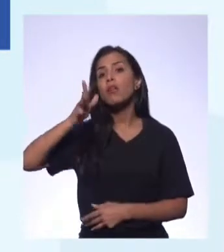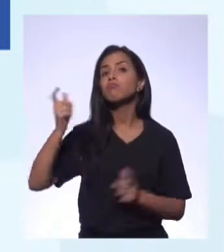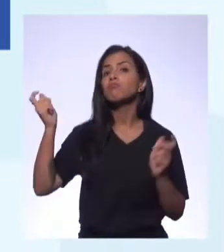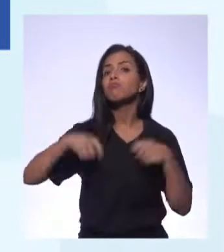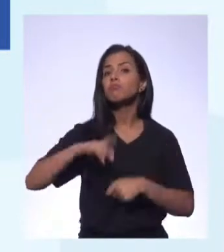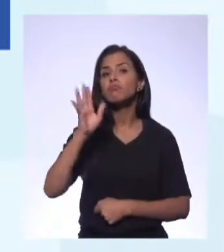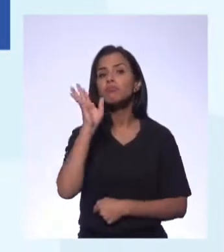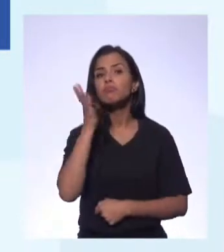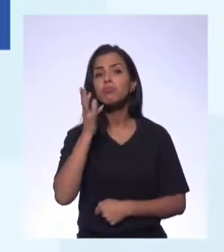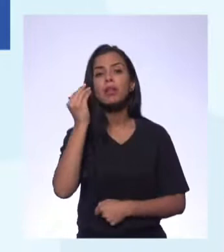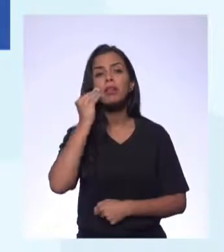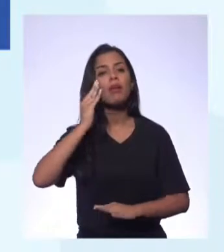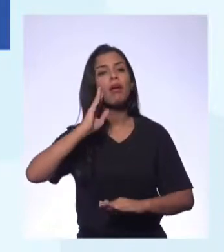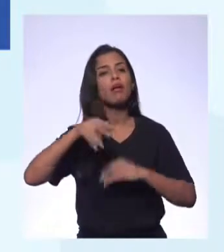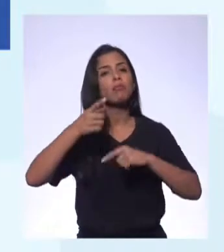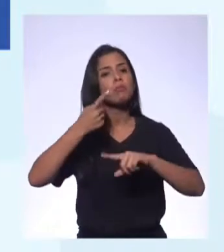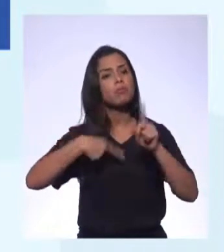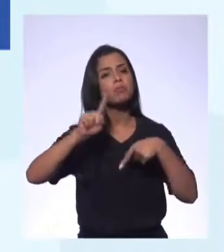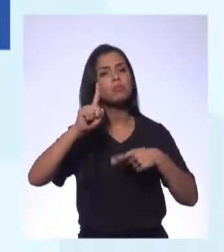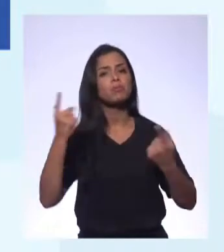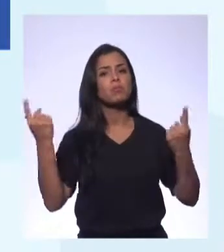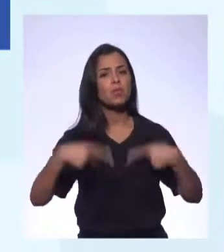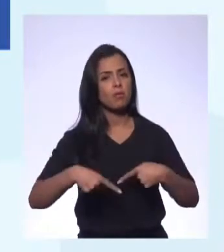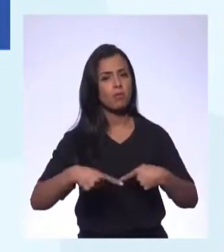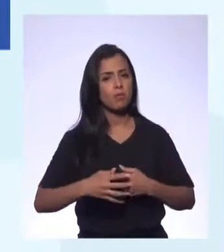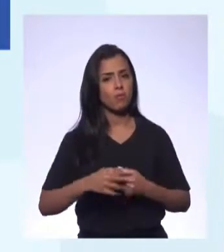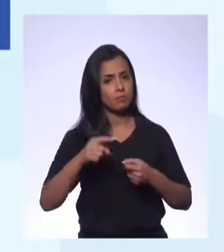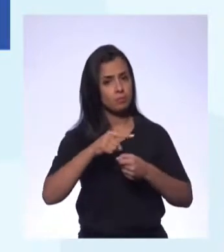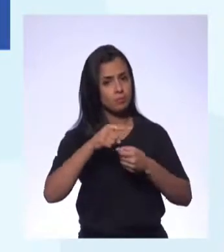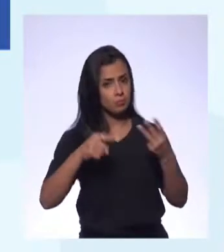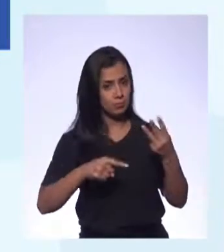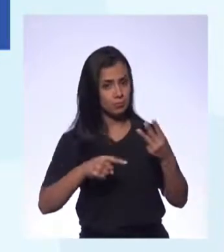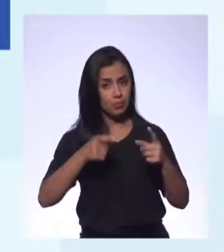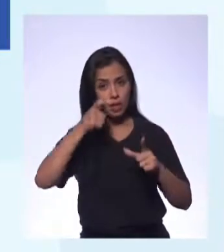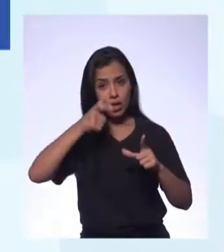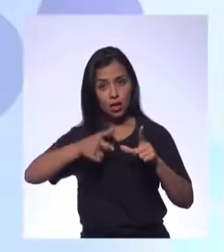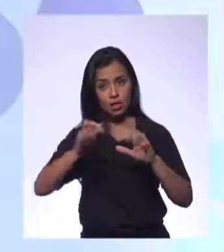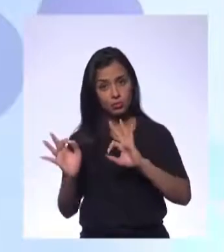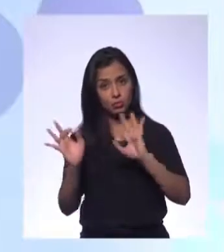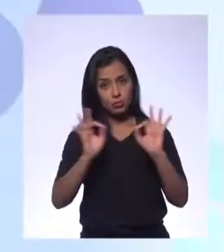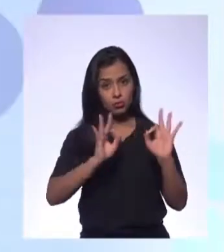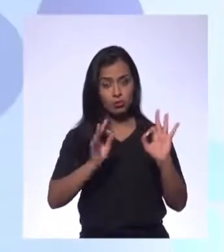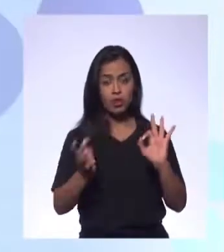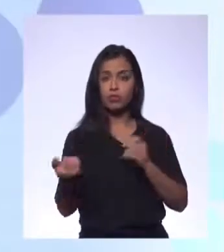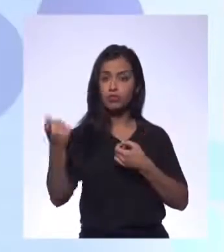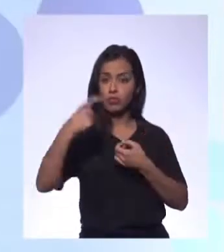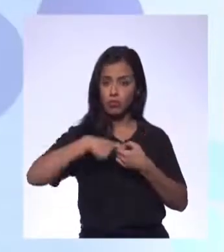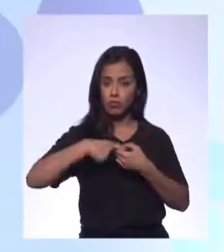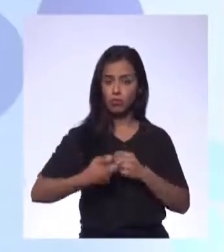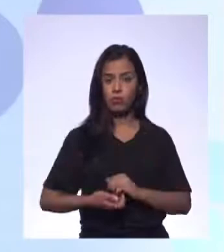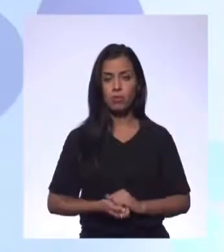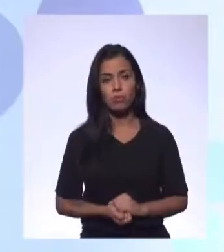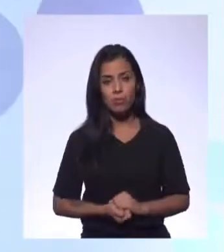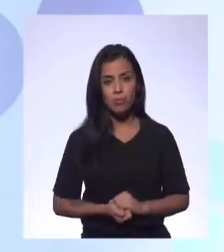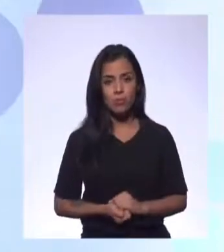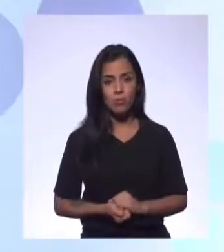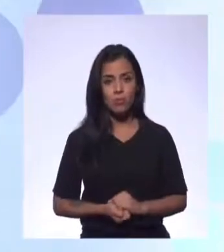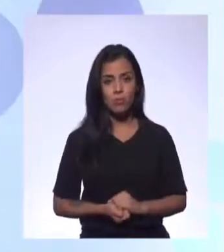para superar estes desafios? Então, vamos assistir ao vídeo e já já a gente volta.